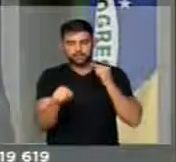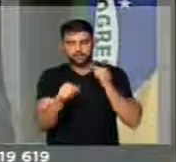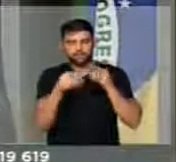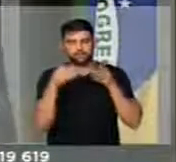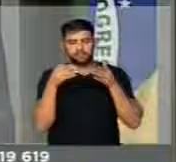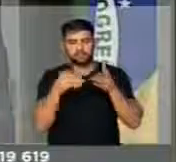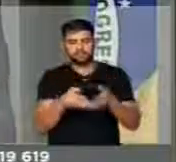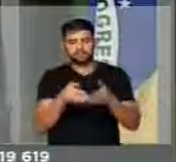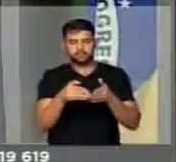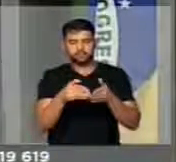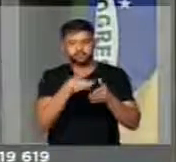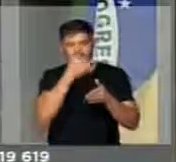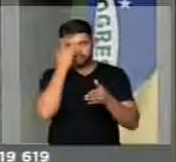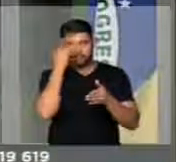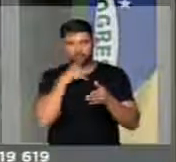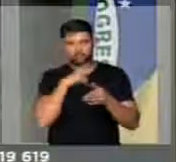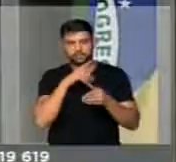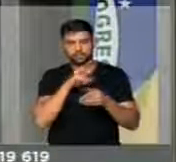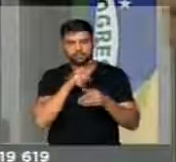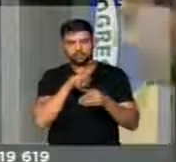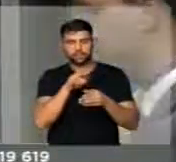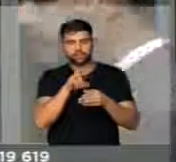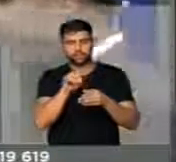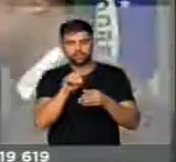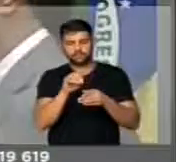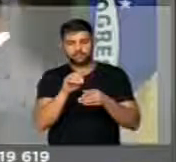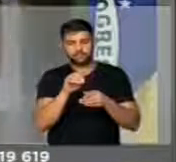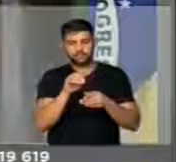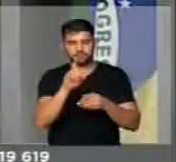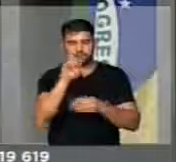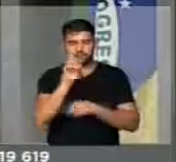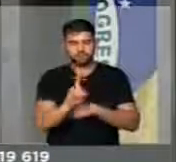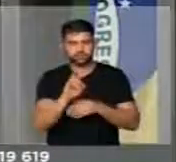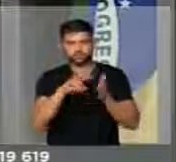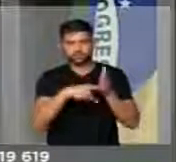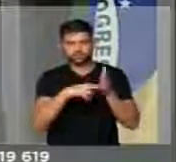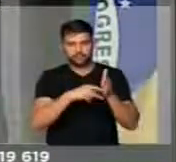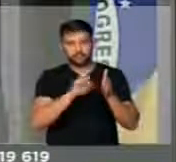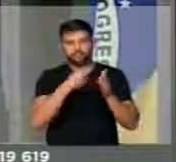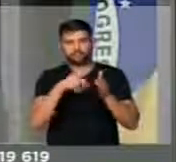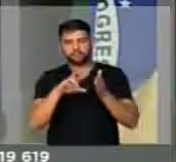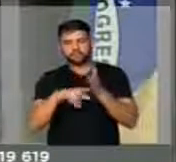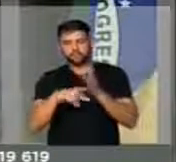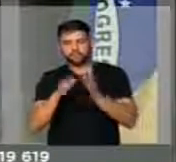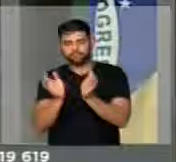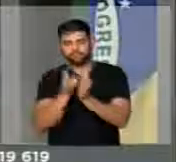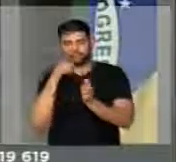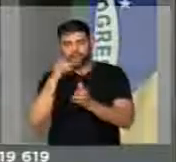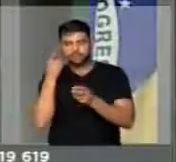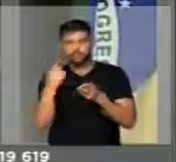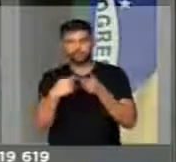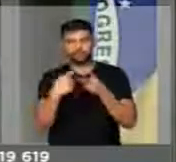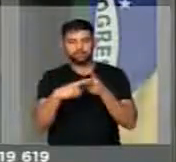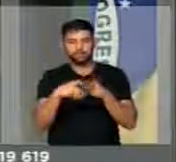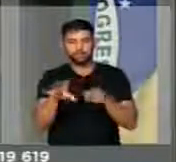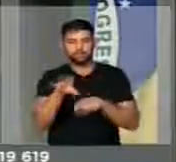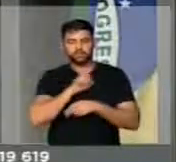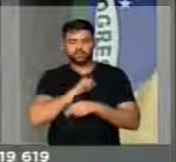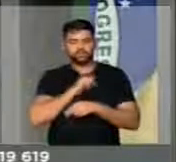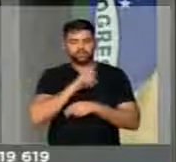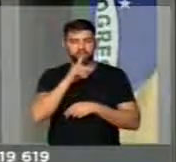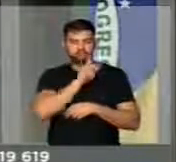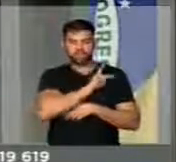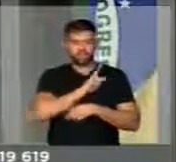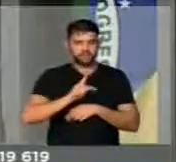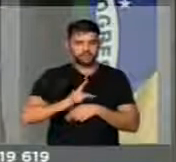a participação cumulativa do dirigente sindical ou do dirigente partidário com o cargo